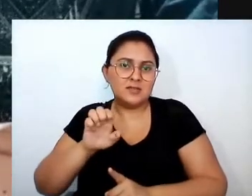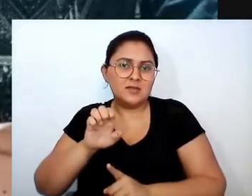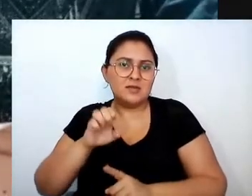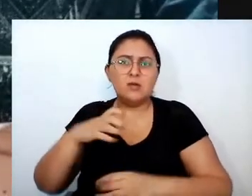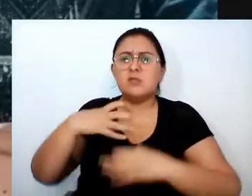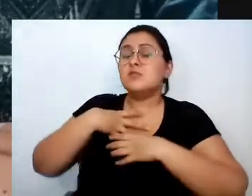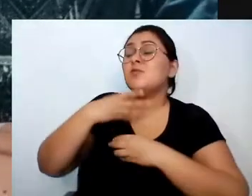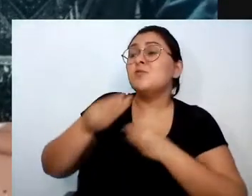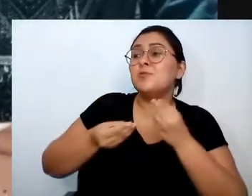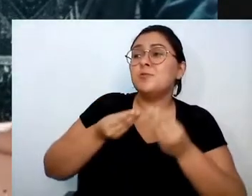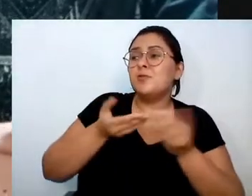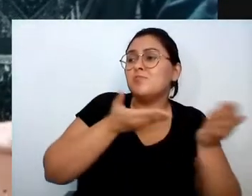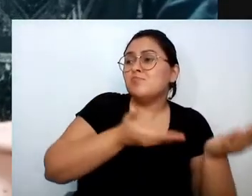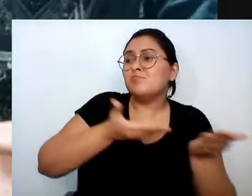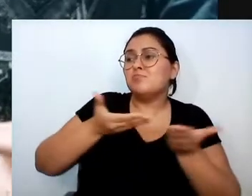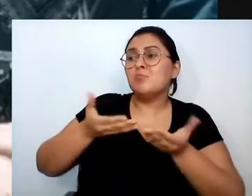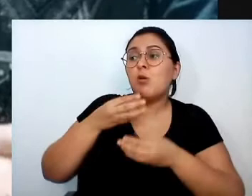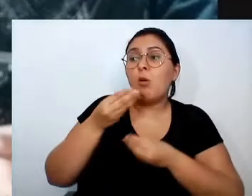recepção?